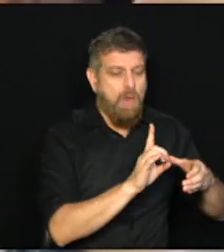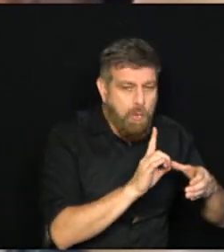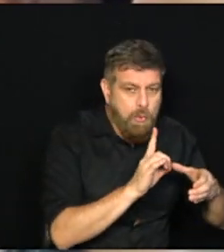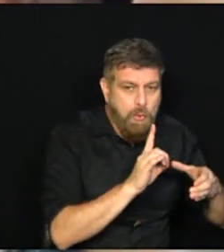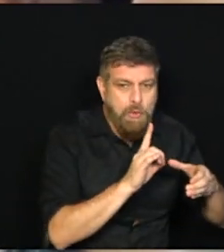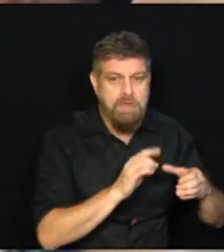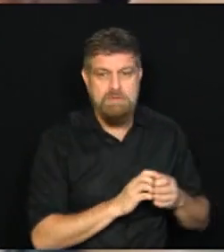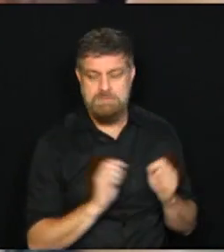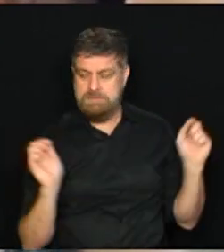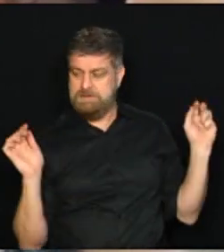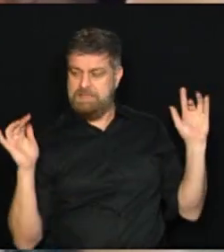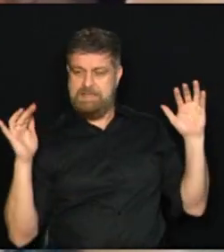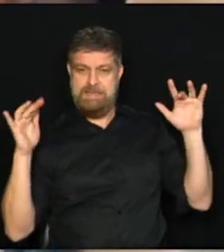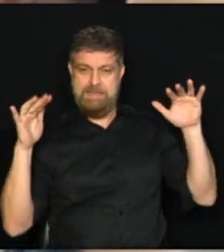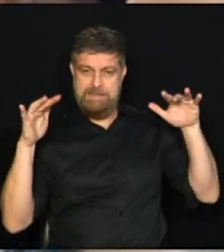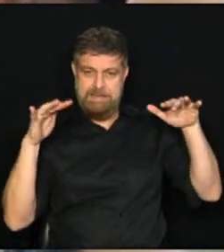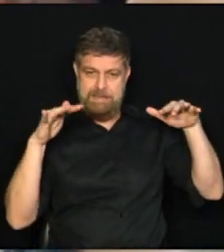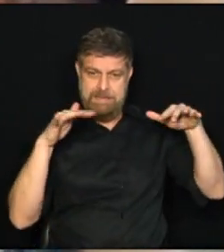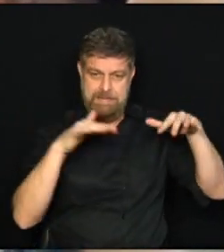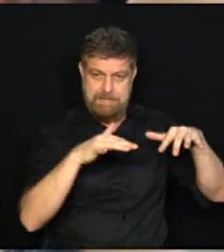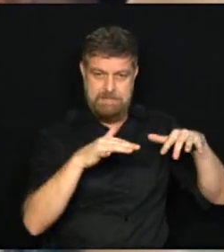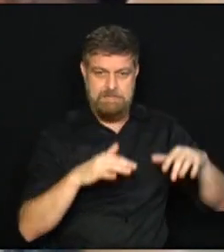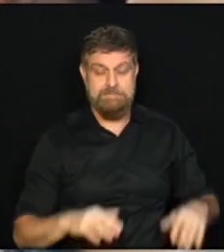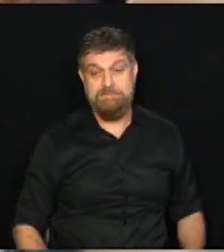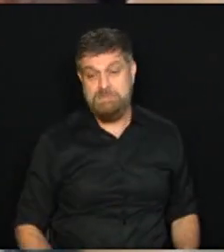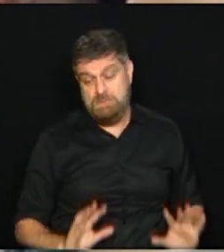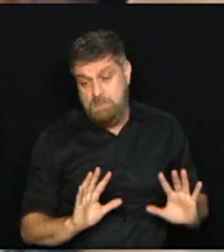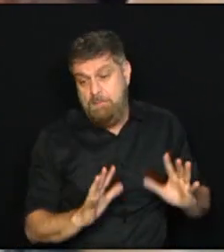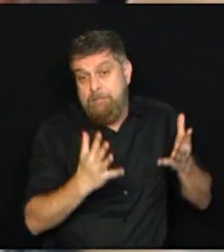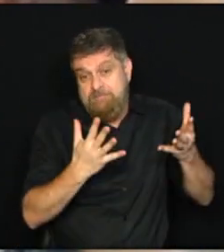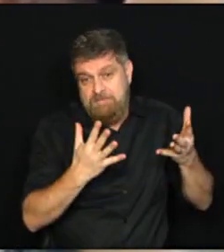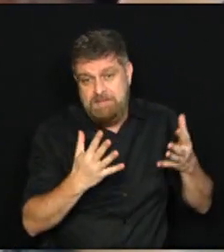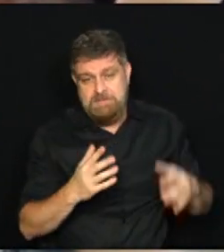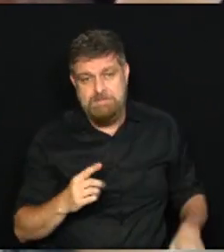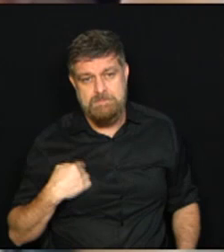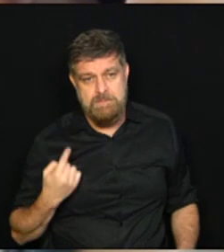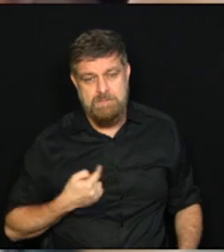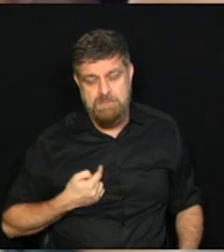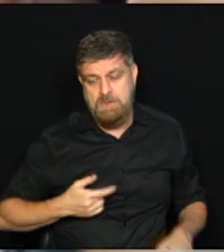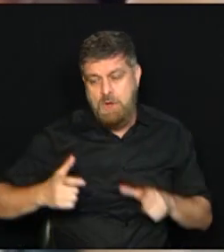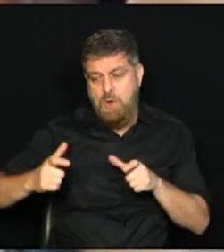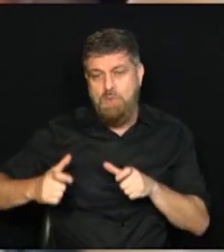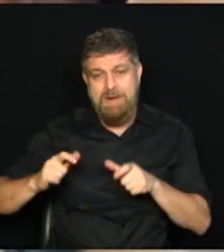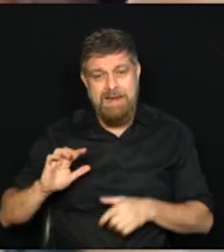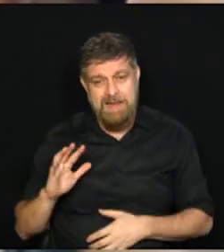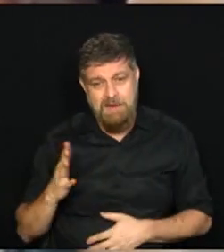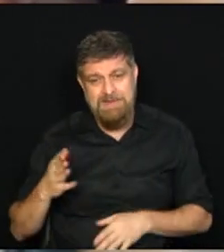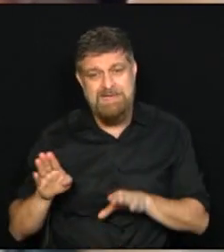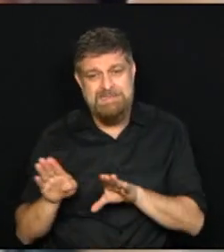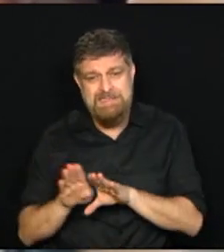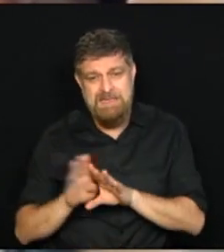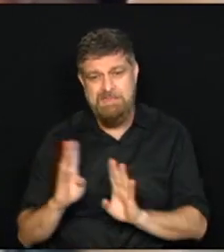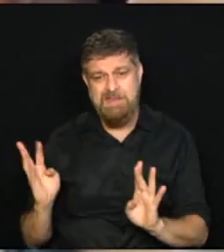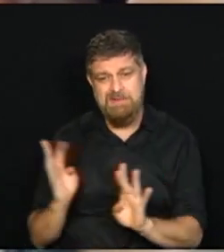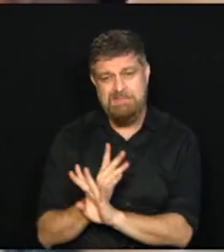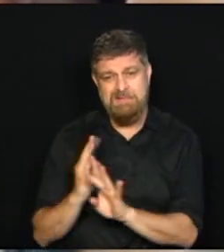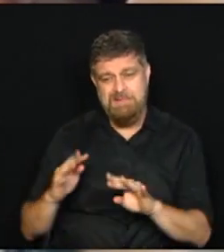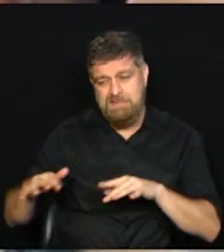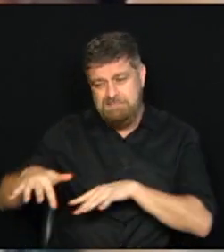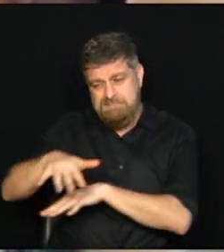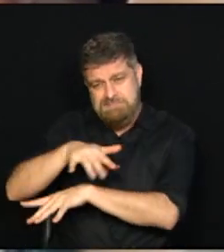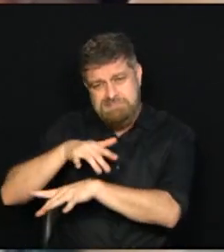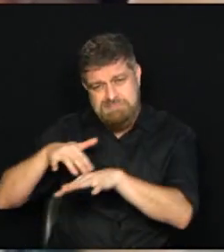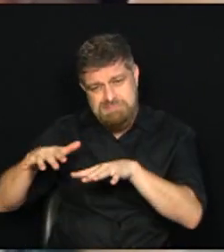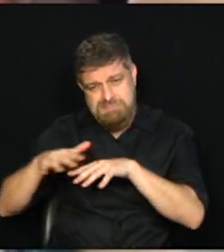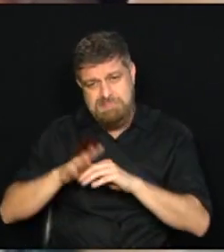pessoas acabam confraternizando. Um outro espaço que acontece muito são aglomerações, que a gente